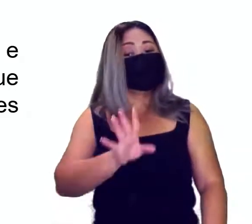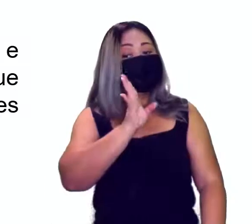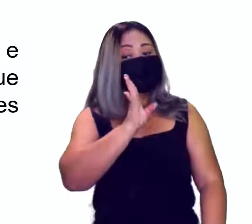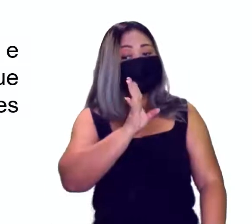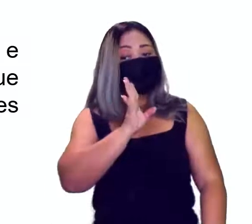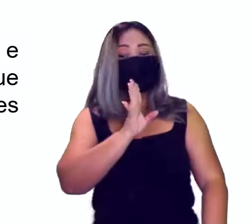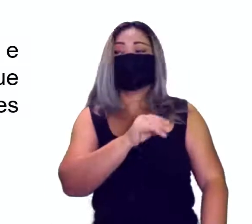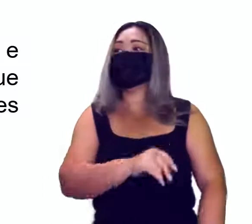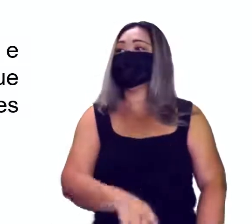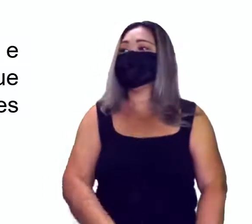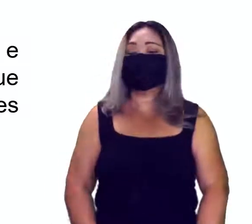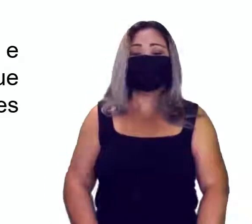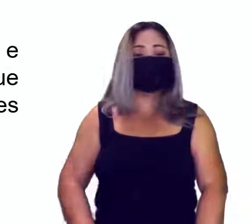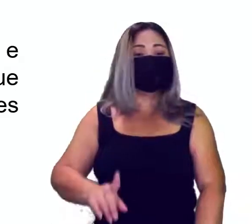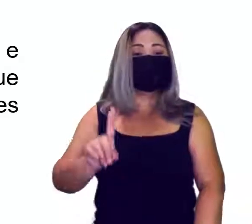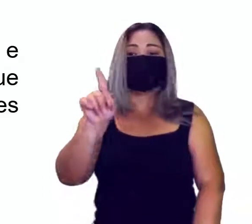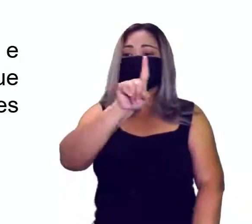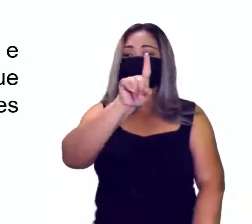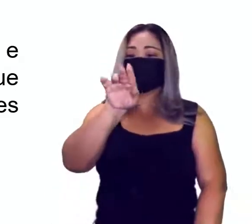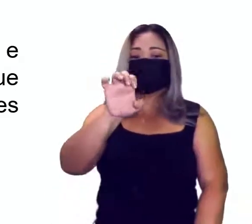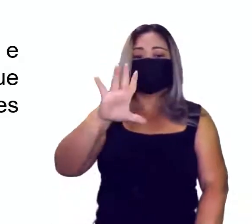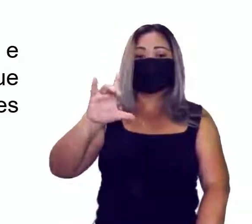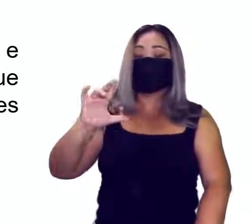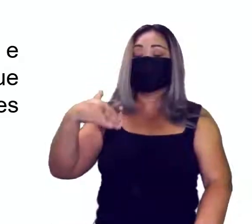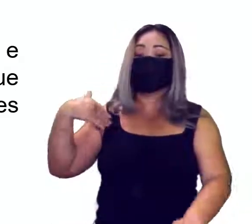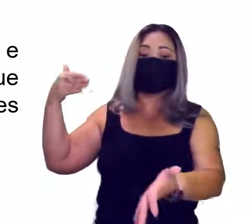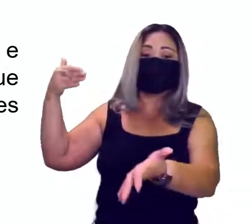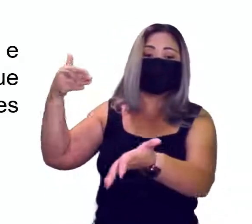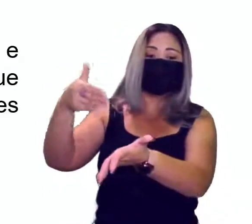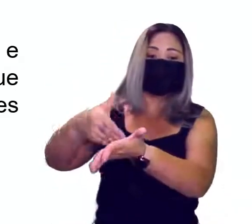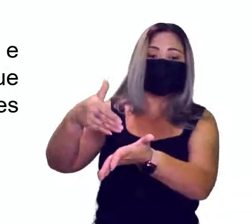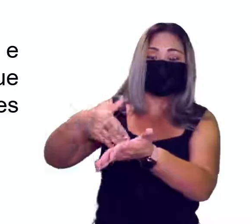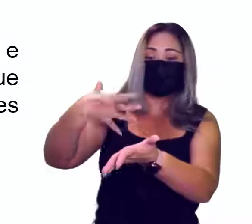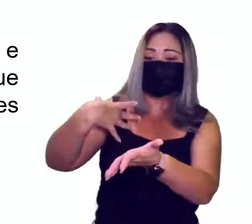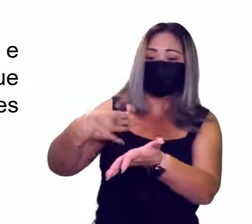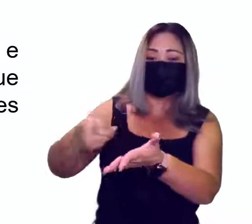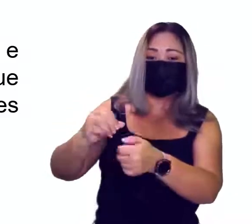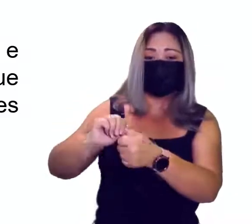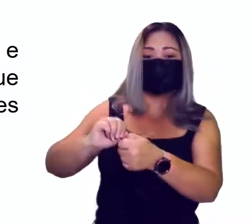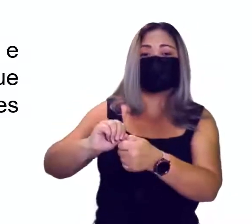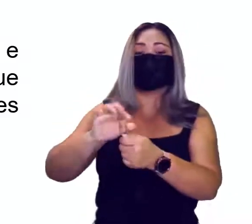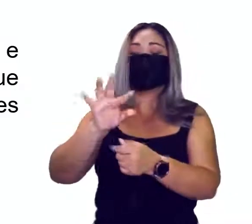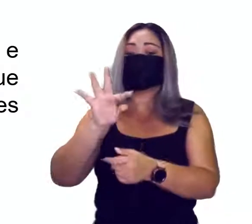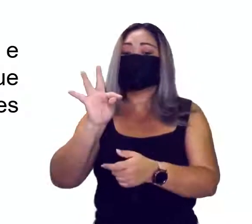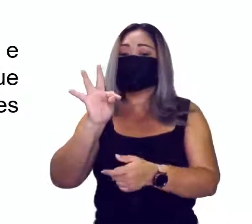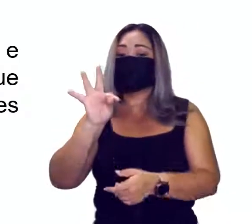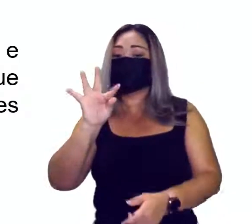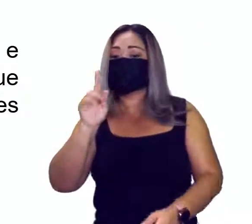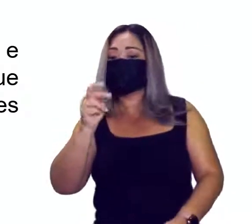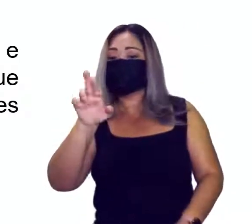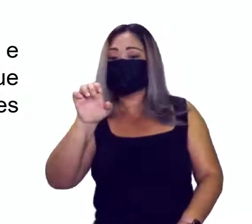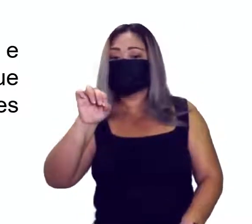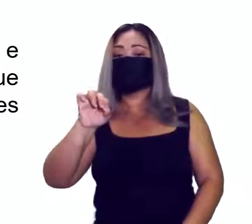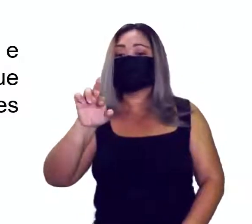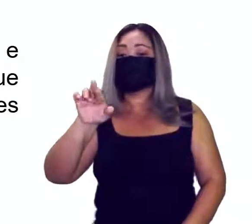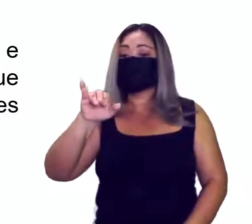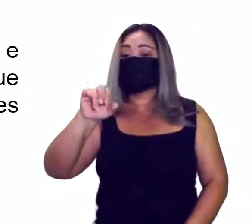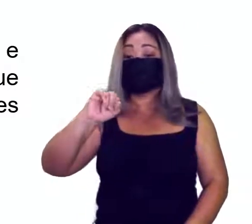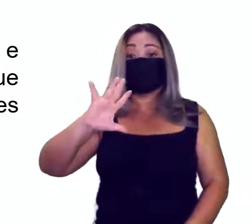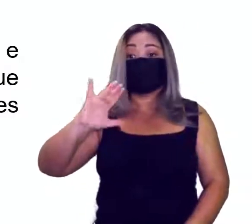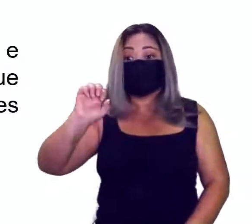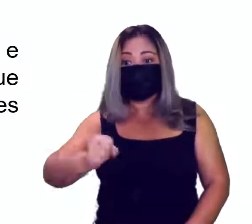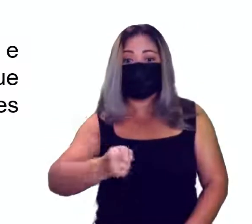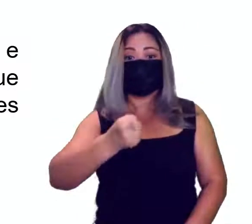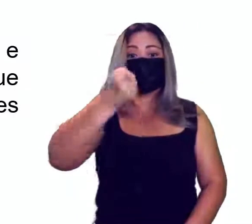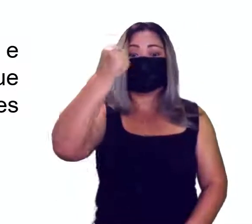isso. Zeus foi o último filho de titãs, né? Dos titãs Cronos e Reia. E se salvou de ser engolido por